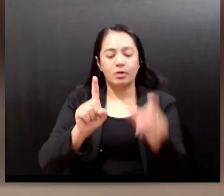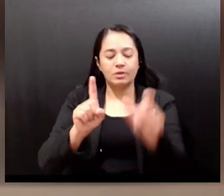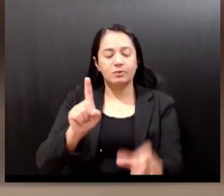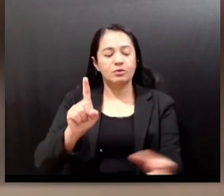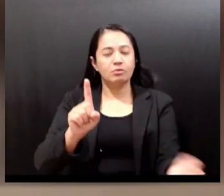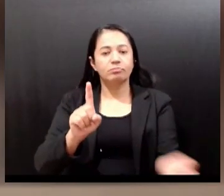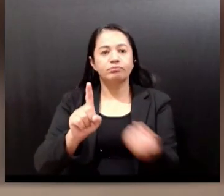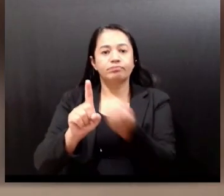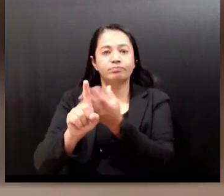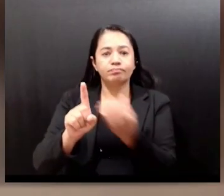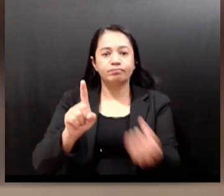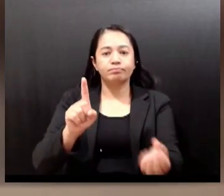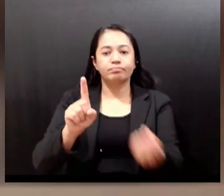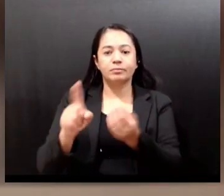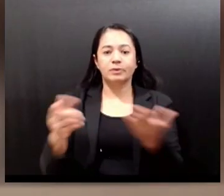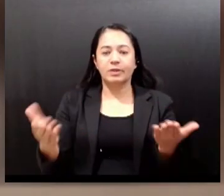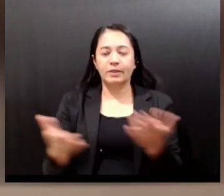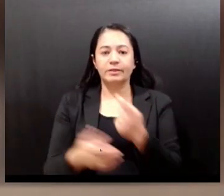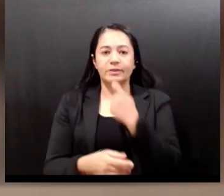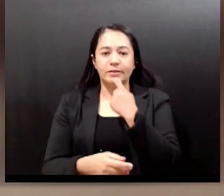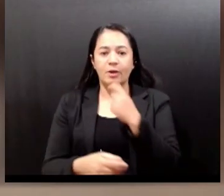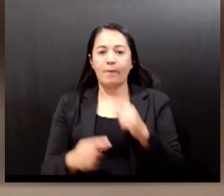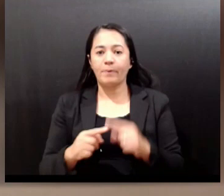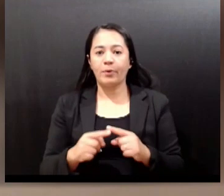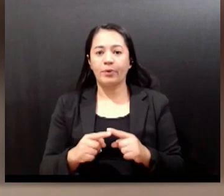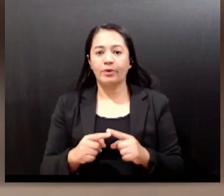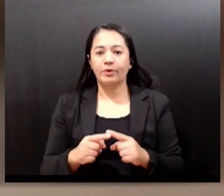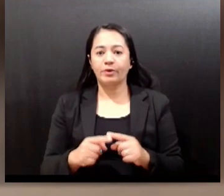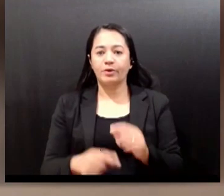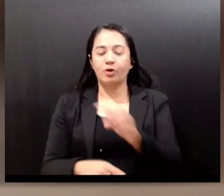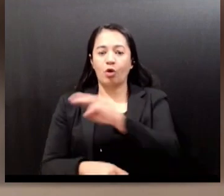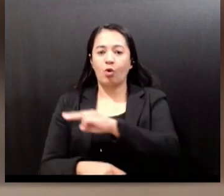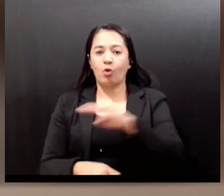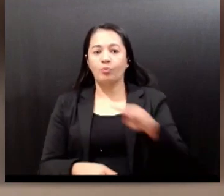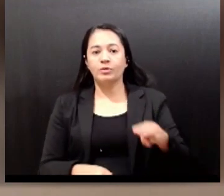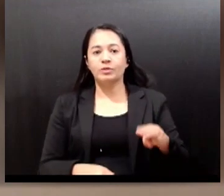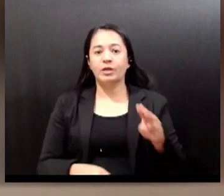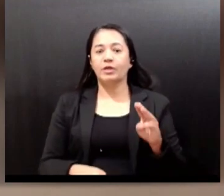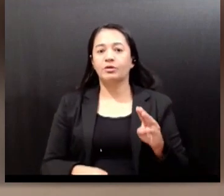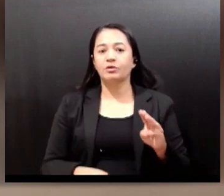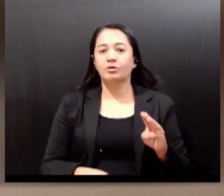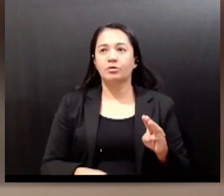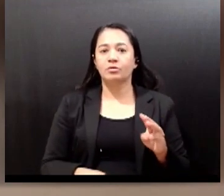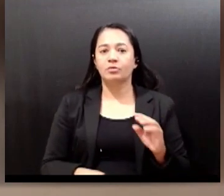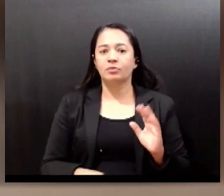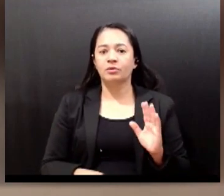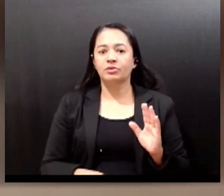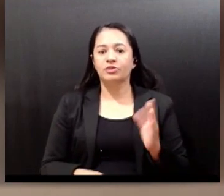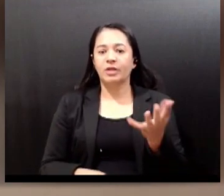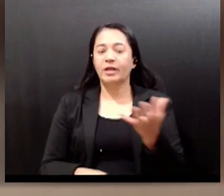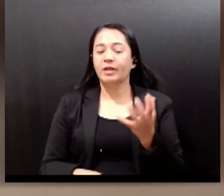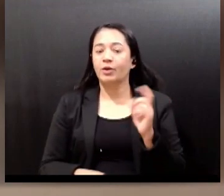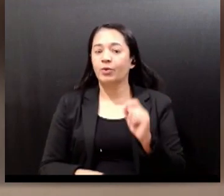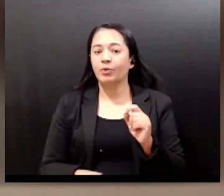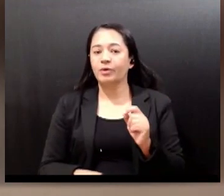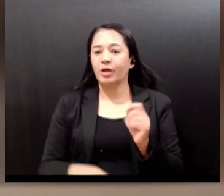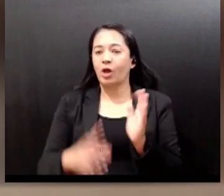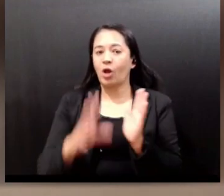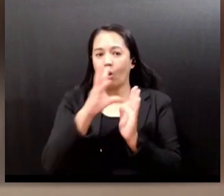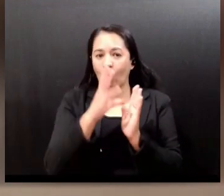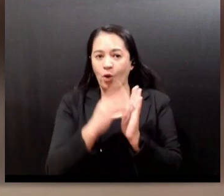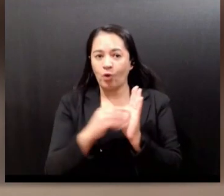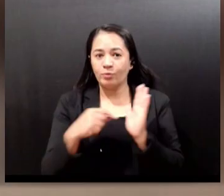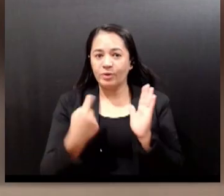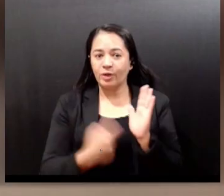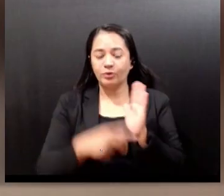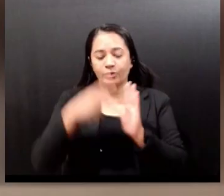cidade, que o Ministério, já recebemos aqui a informação que o Ministério está querendo copiar de forma positiva para levar para o